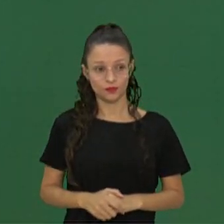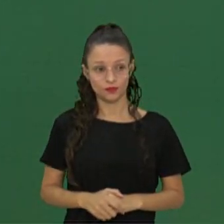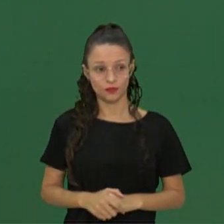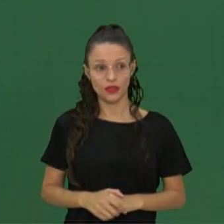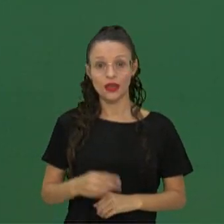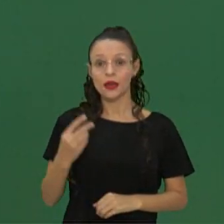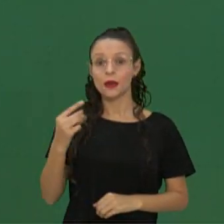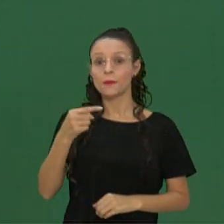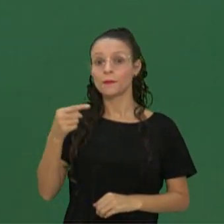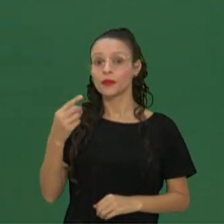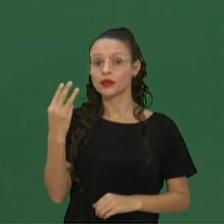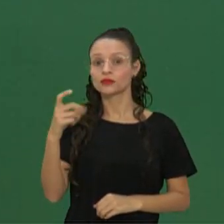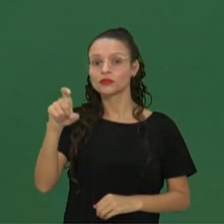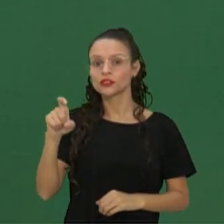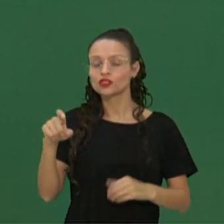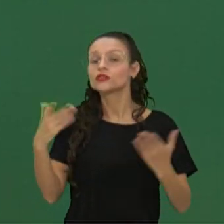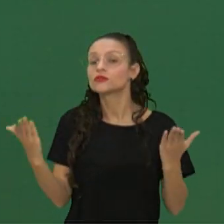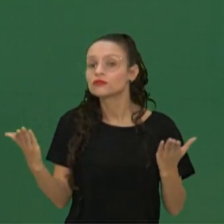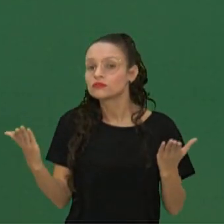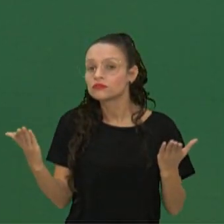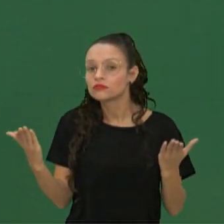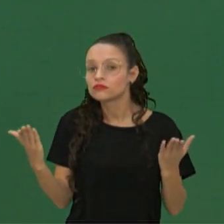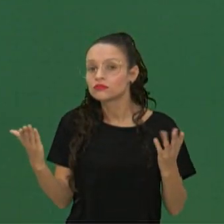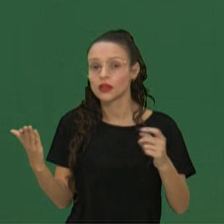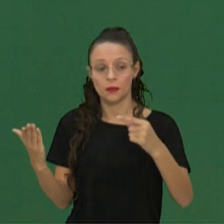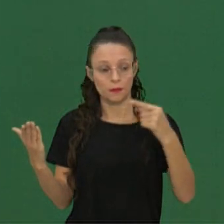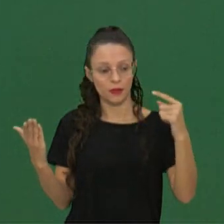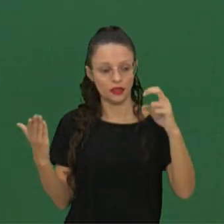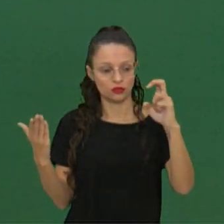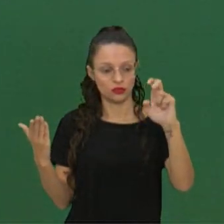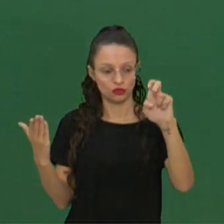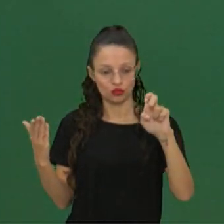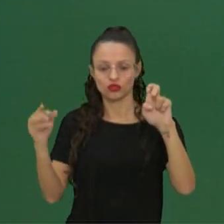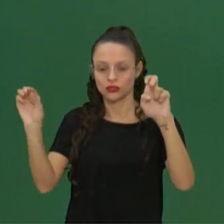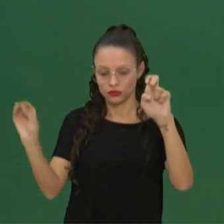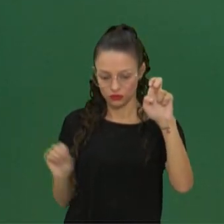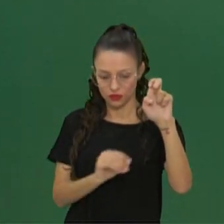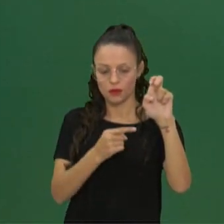Menos 3x vai aonde? Embaixo do menos 5x.